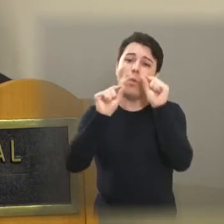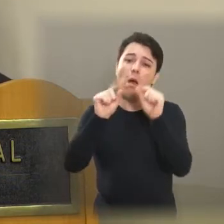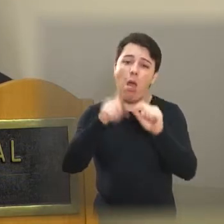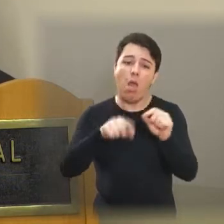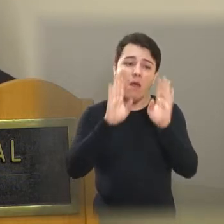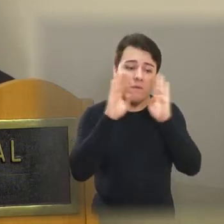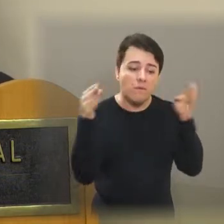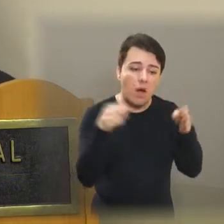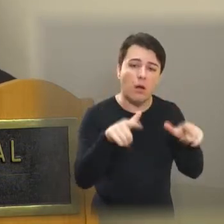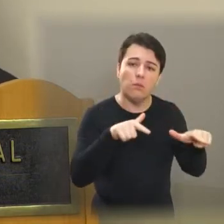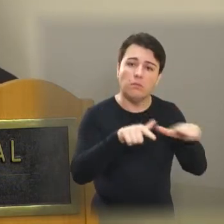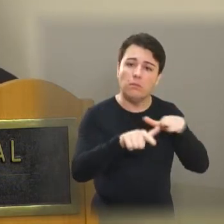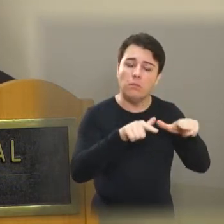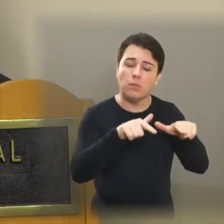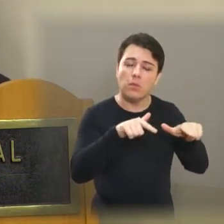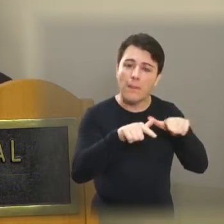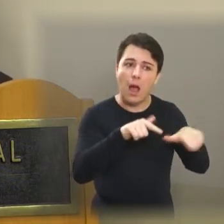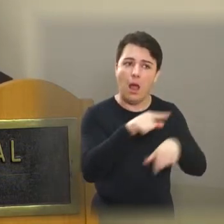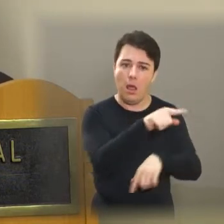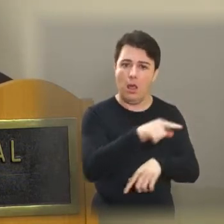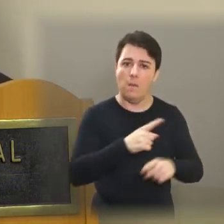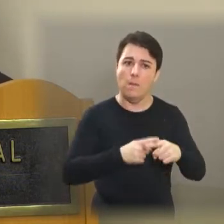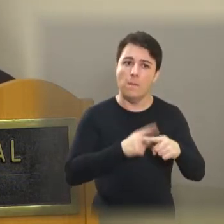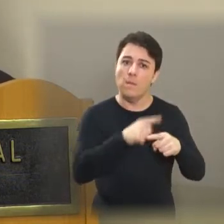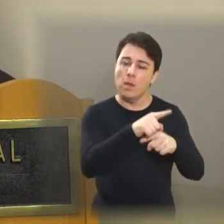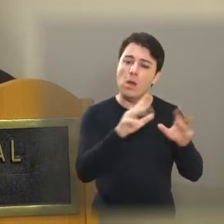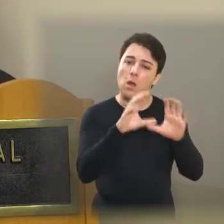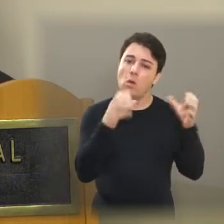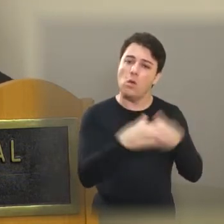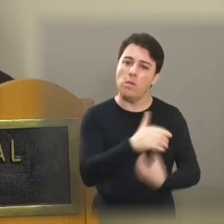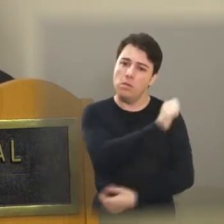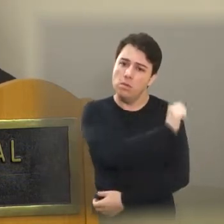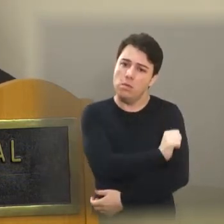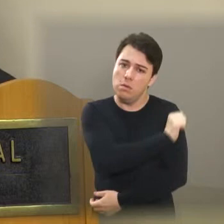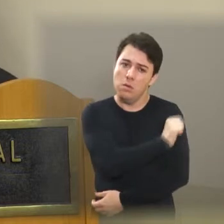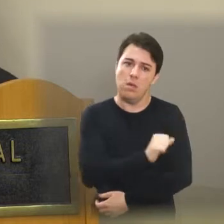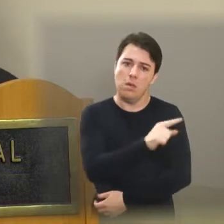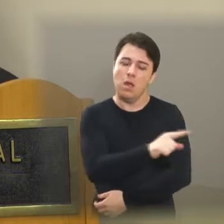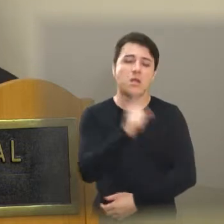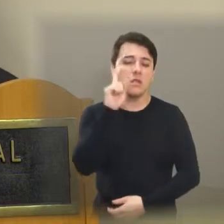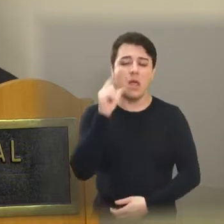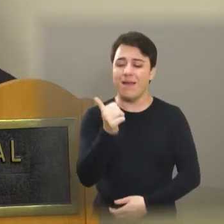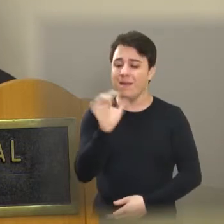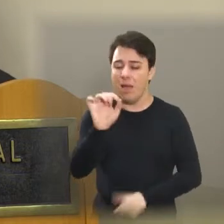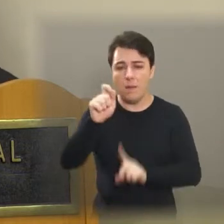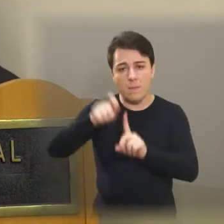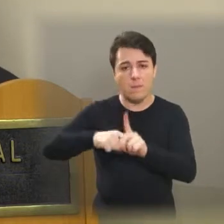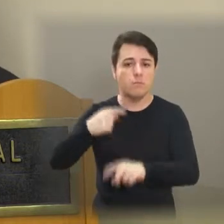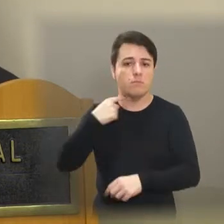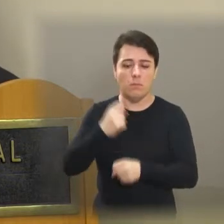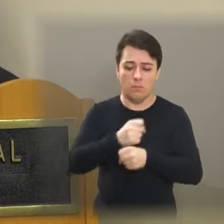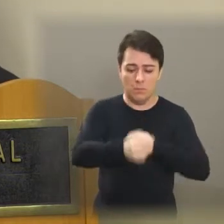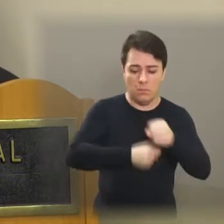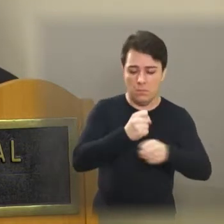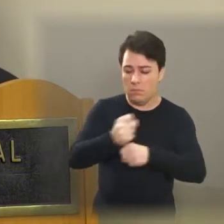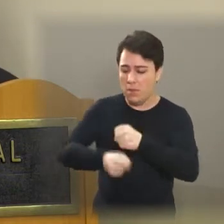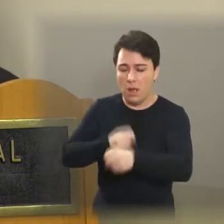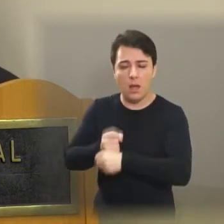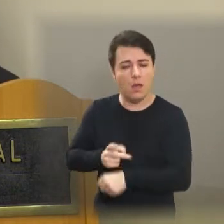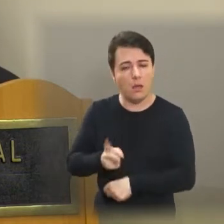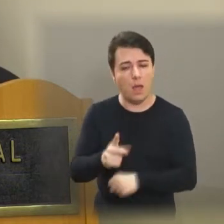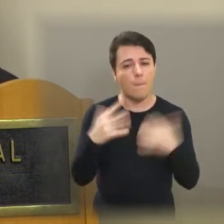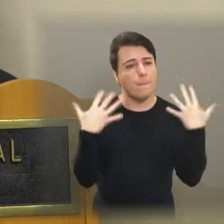trabalhadores que estão lá, ó. Obstetra, obstetriz. É isso que eu estou preocupado, dessa lei aqui, ó. Que vai ser dia 10 de maio todo ano. Parabenizar os